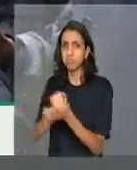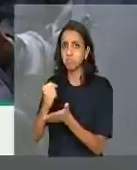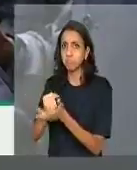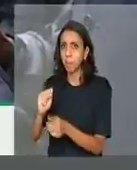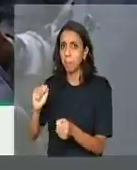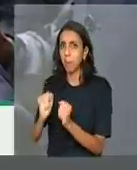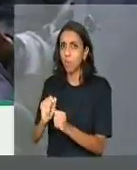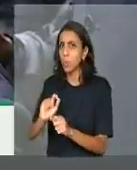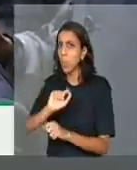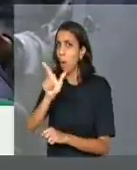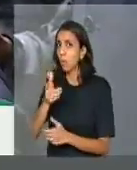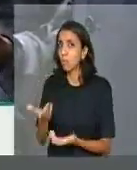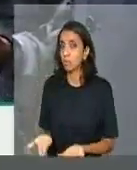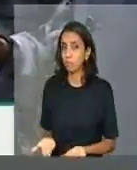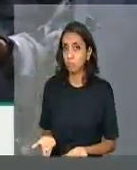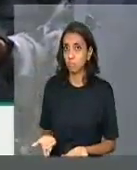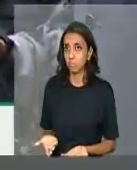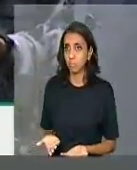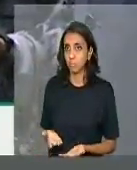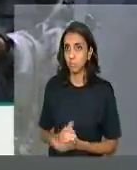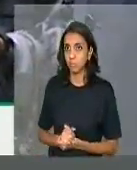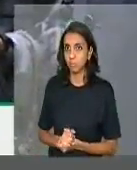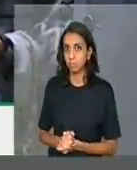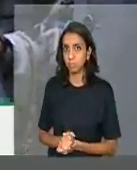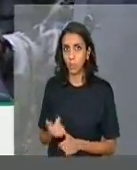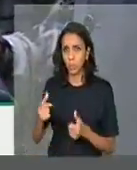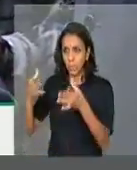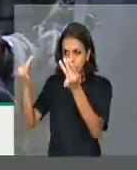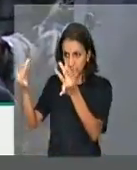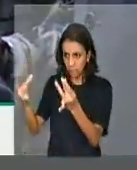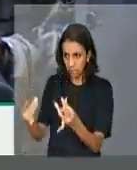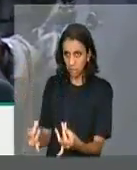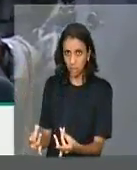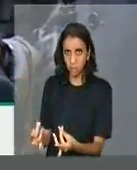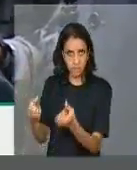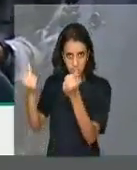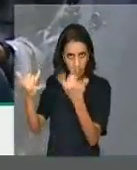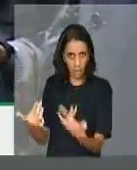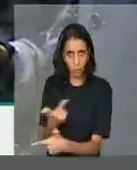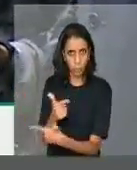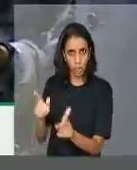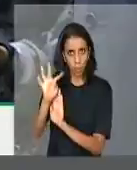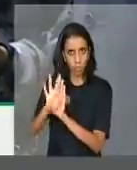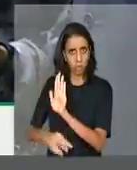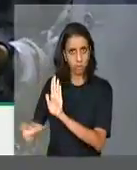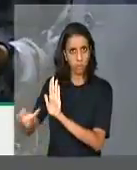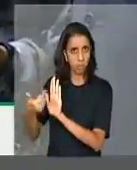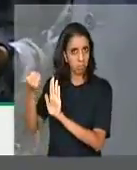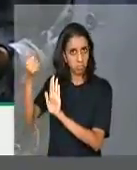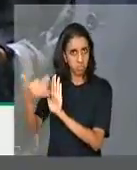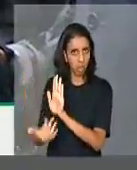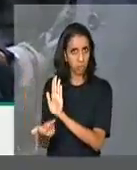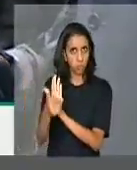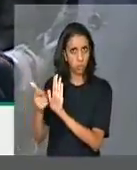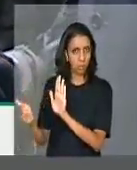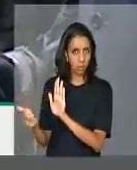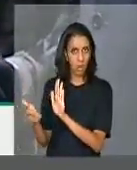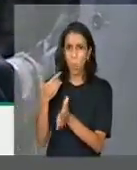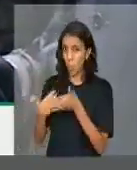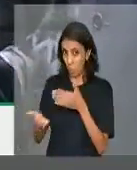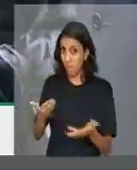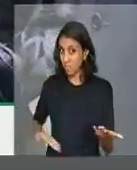fazer? Você não vai delimitar que serviços são esses? São quaisquer serviços